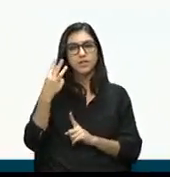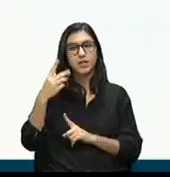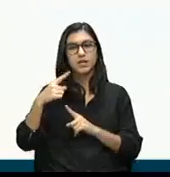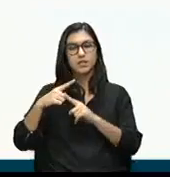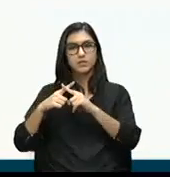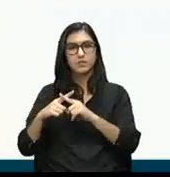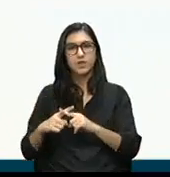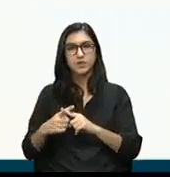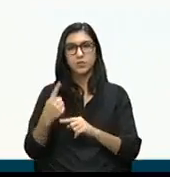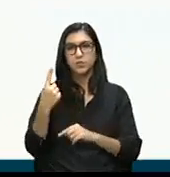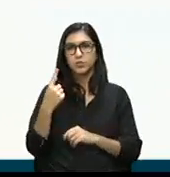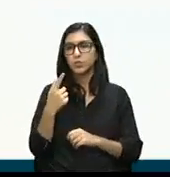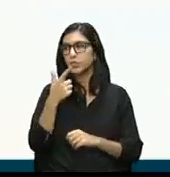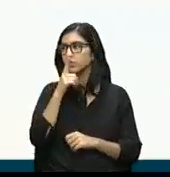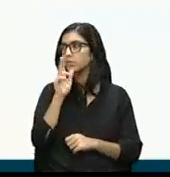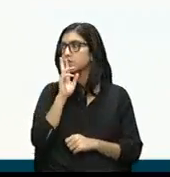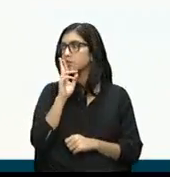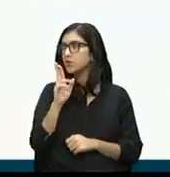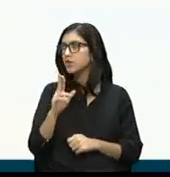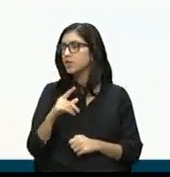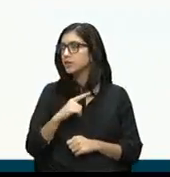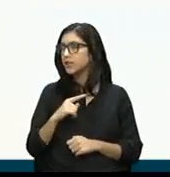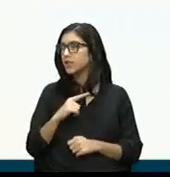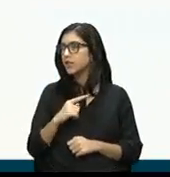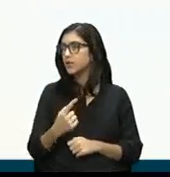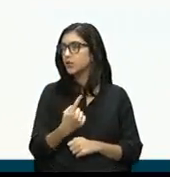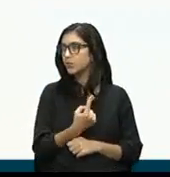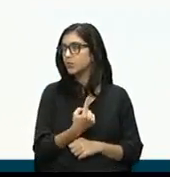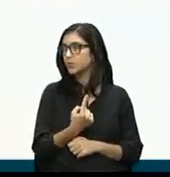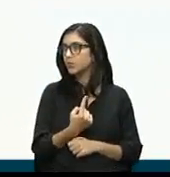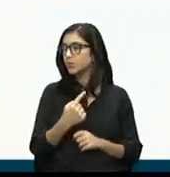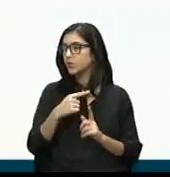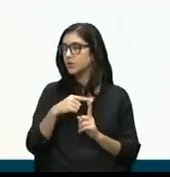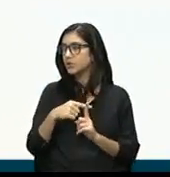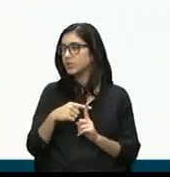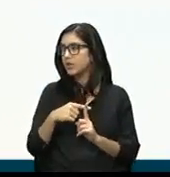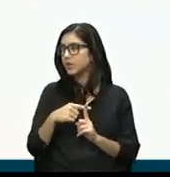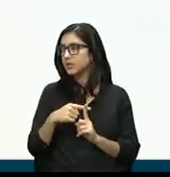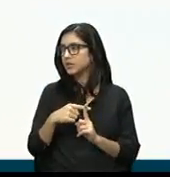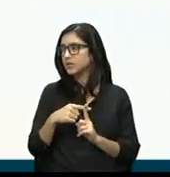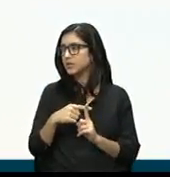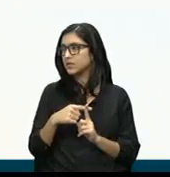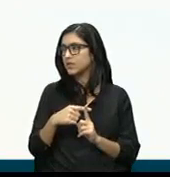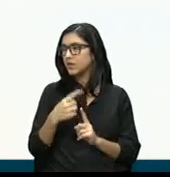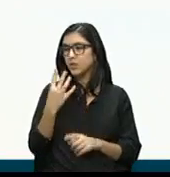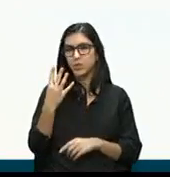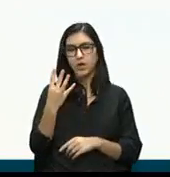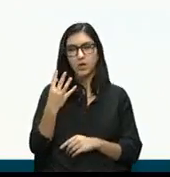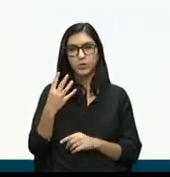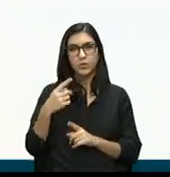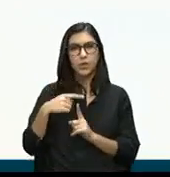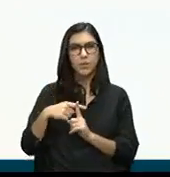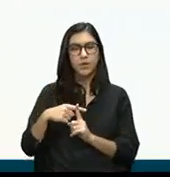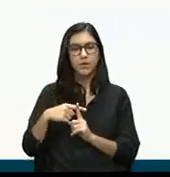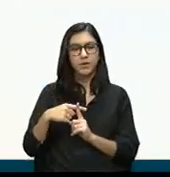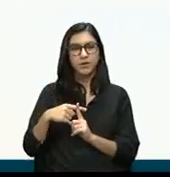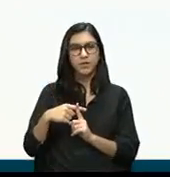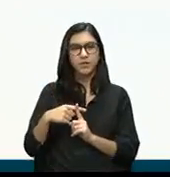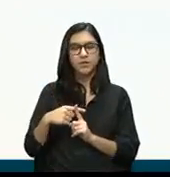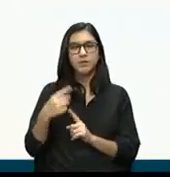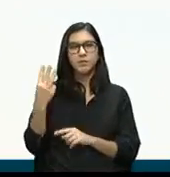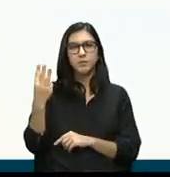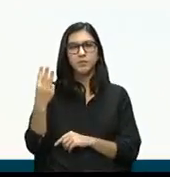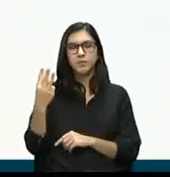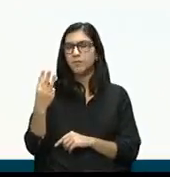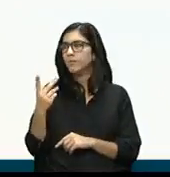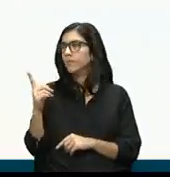o 1. Resolvendo essa operação, então, eu tenho 1 mais 4 mais